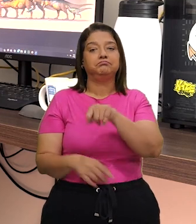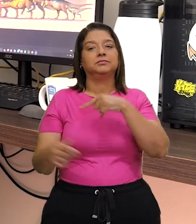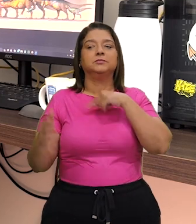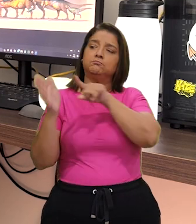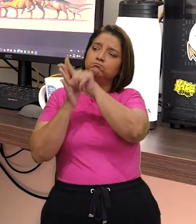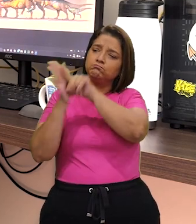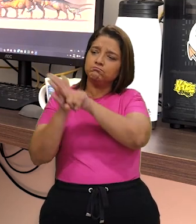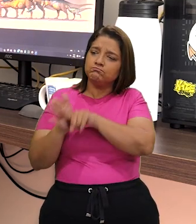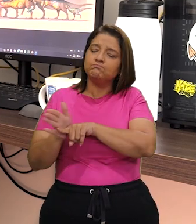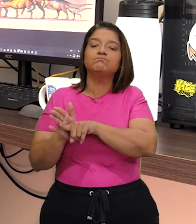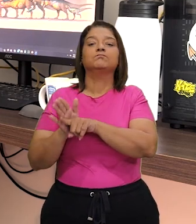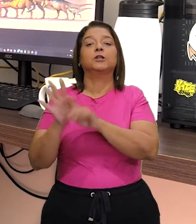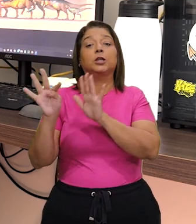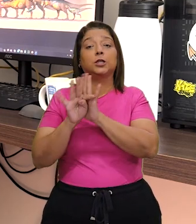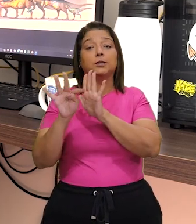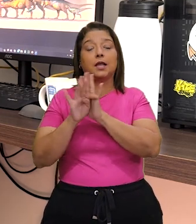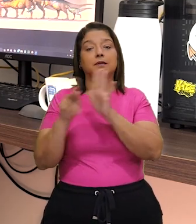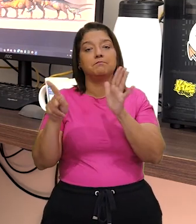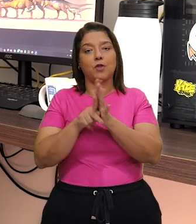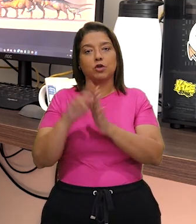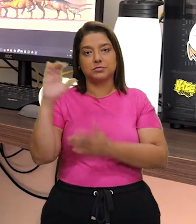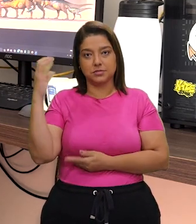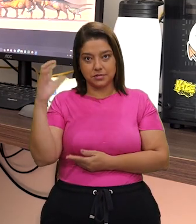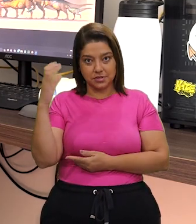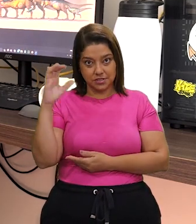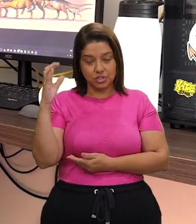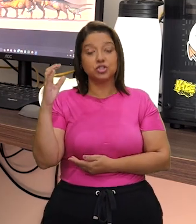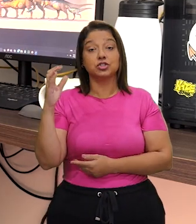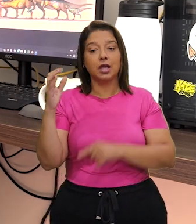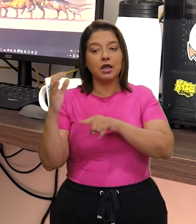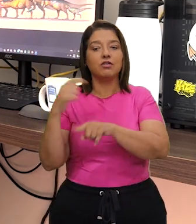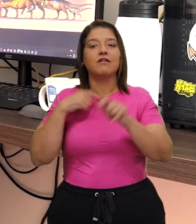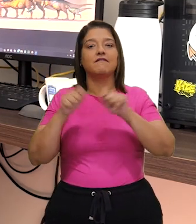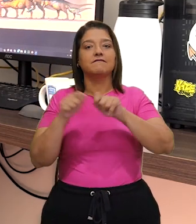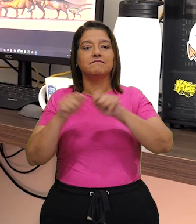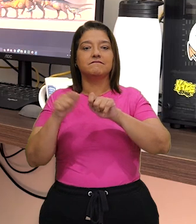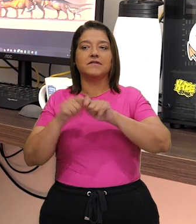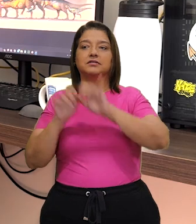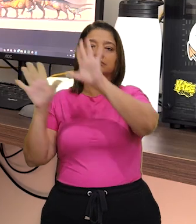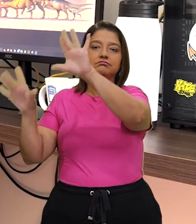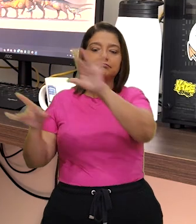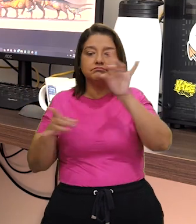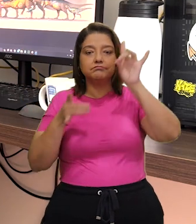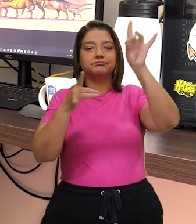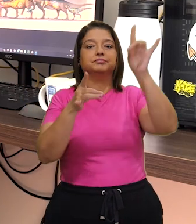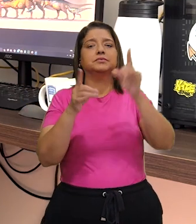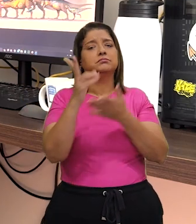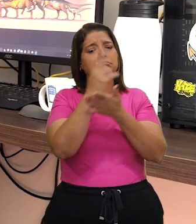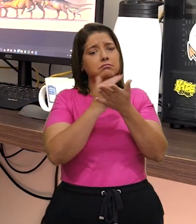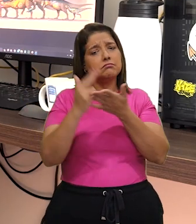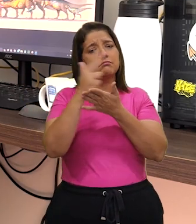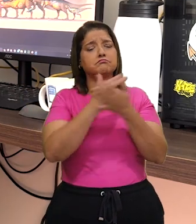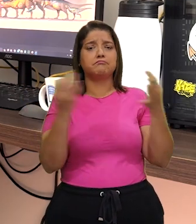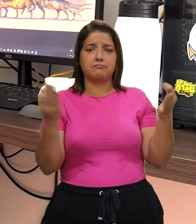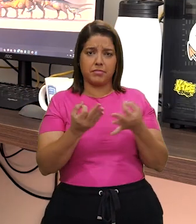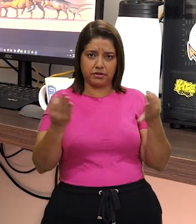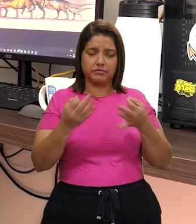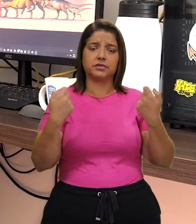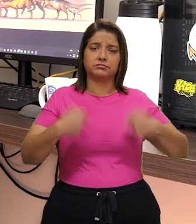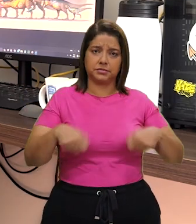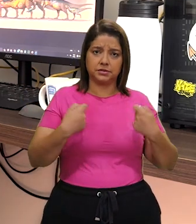e técnica científica pra gente tentar reproduzir esse animal da melhor forma possível né então da forma